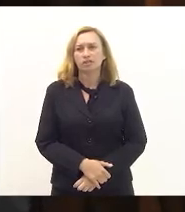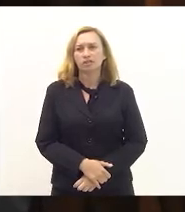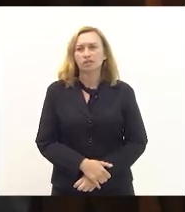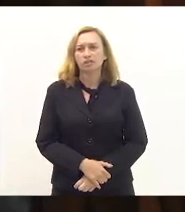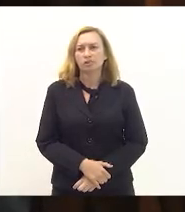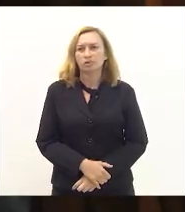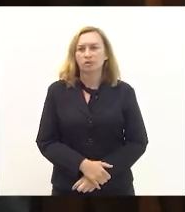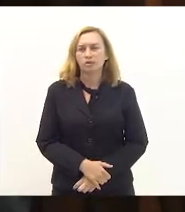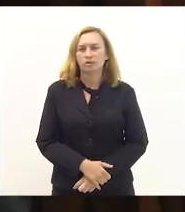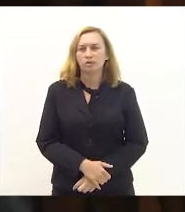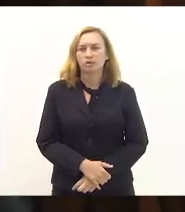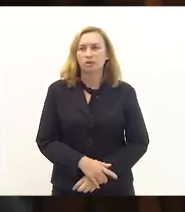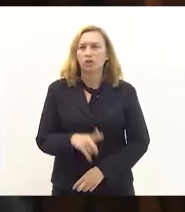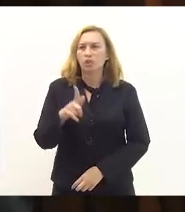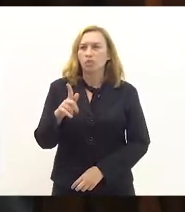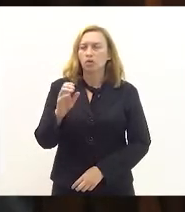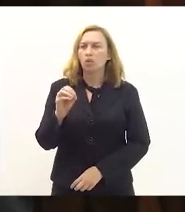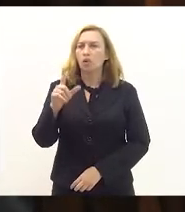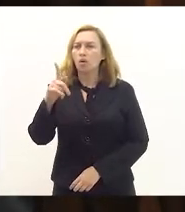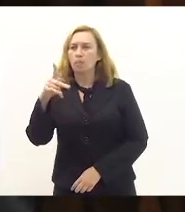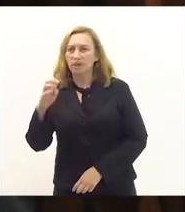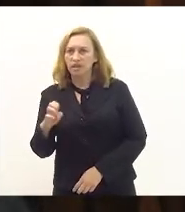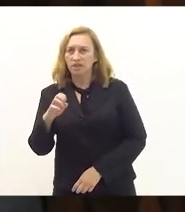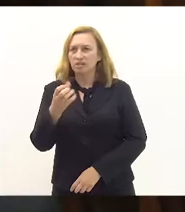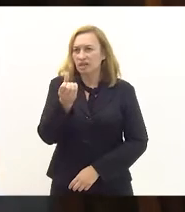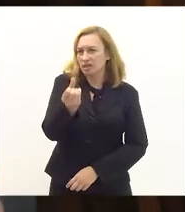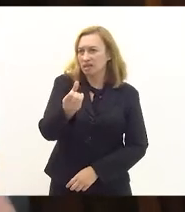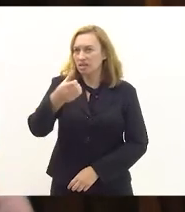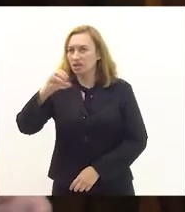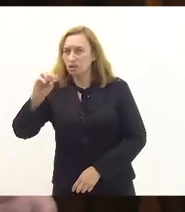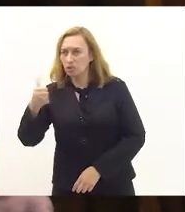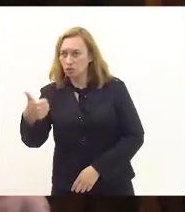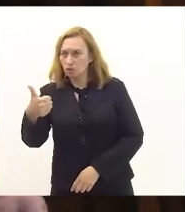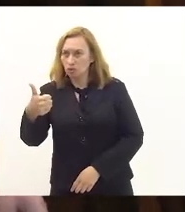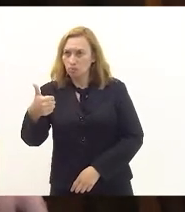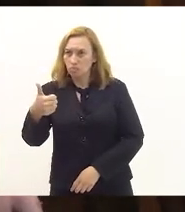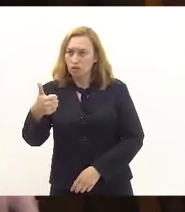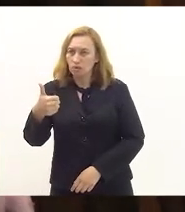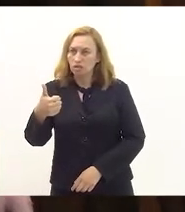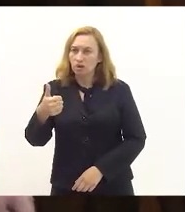a tentativa de golpe de 61, fez a campanha da legalidade.